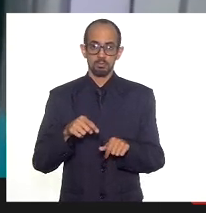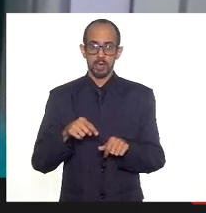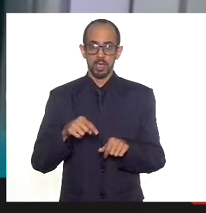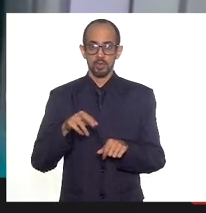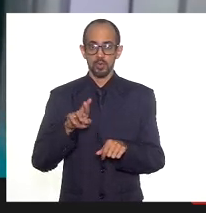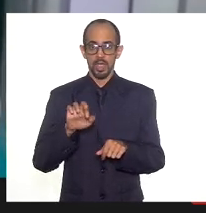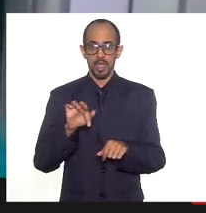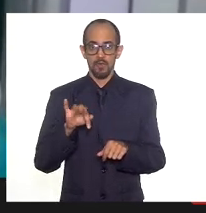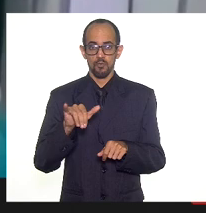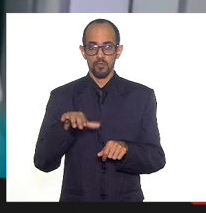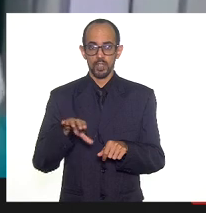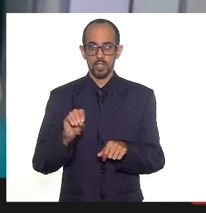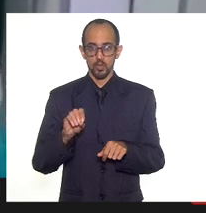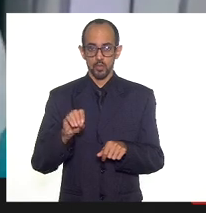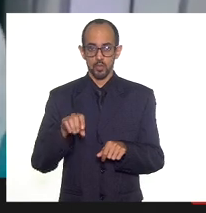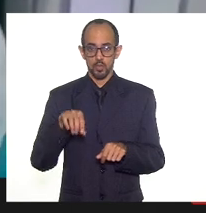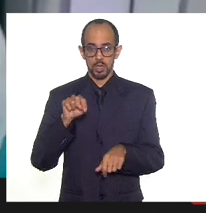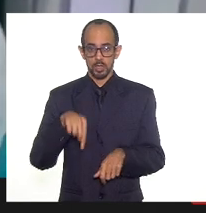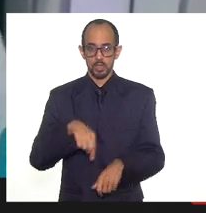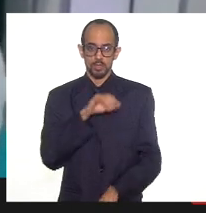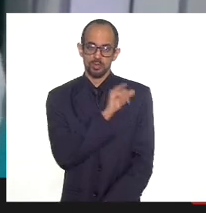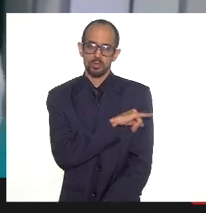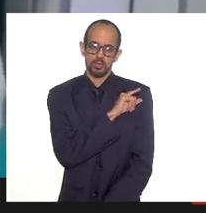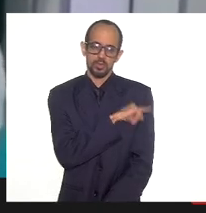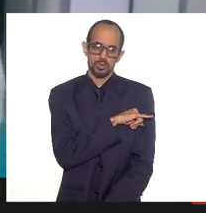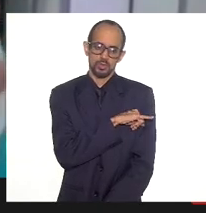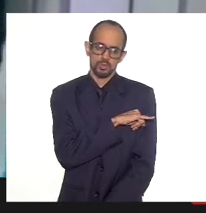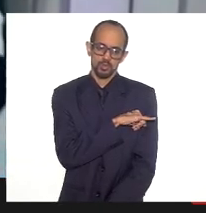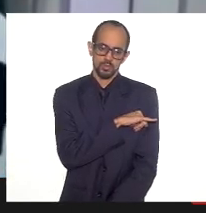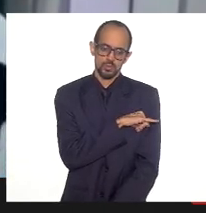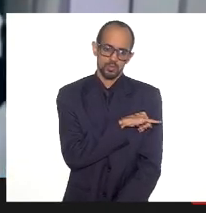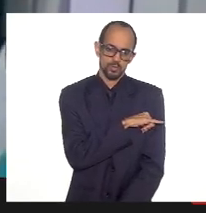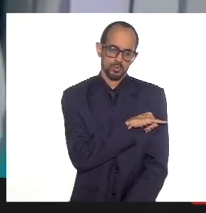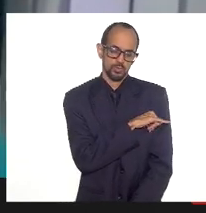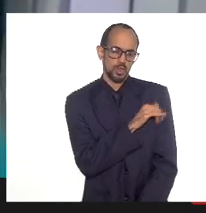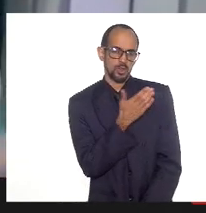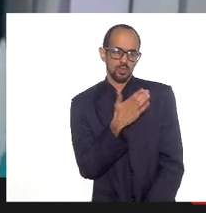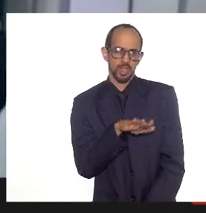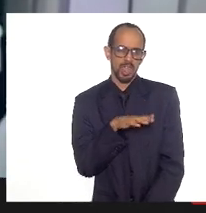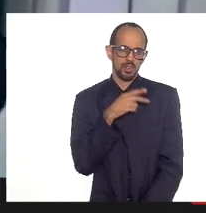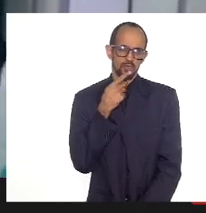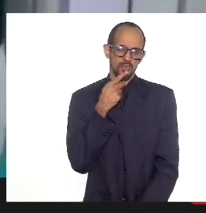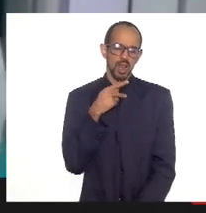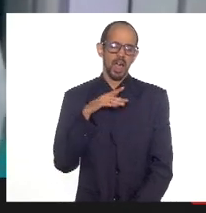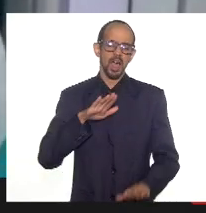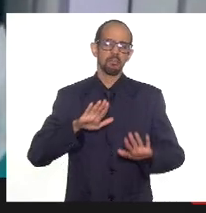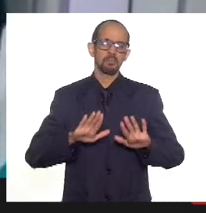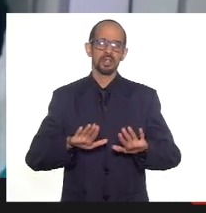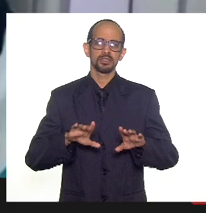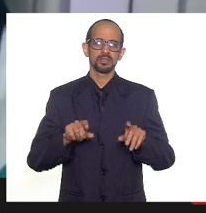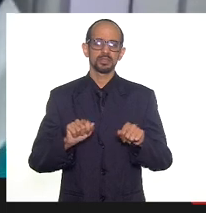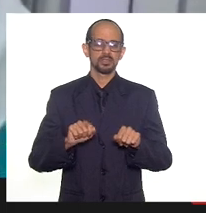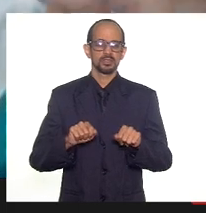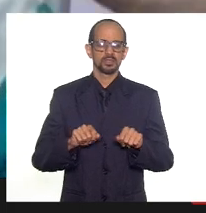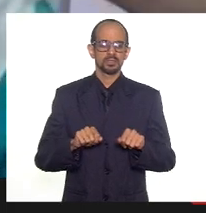Então, assim, isso me parece muito... E sem contar, eu não vou nem falar, que já vira um mantra, vou nem falar